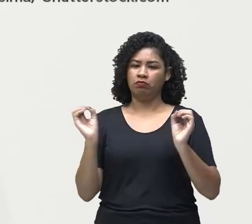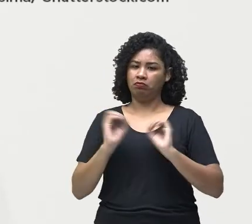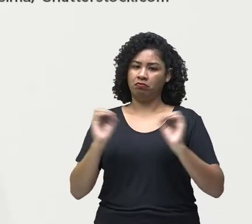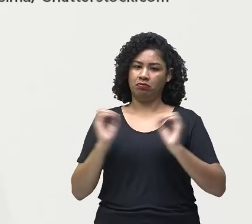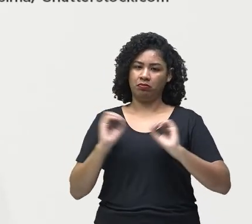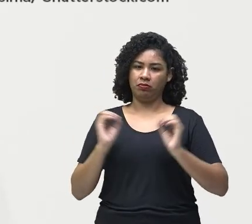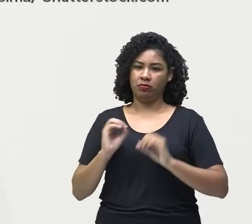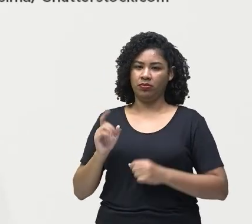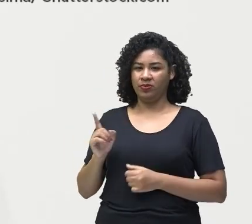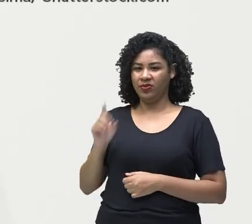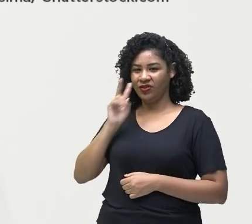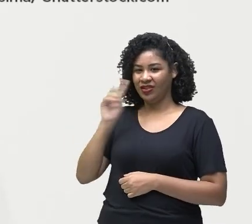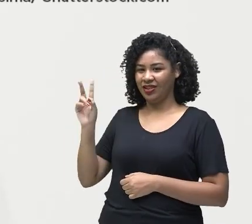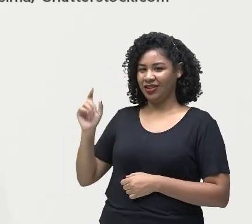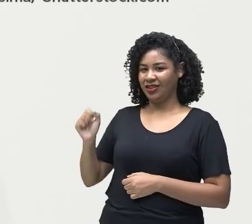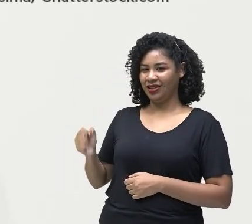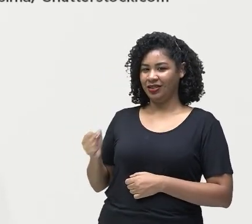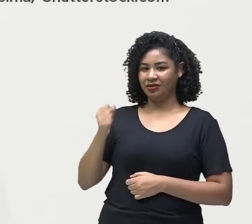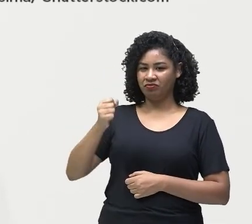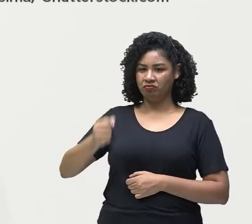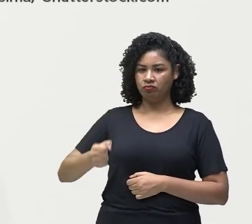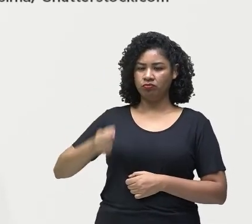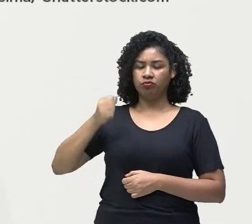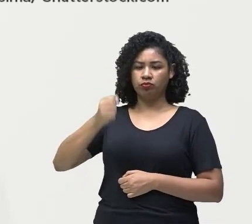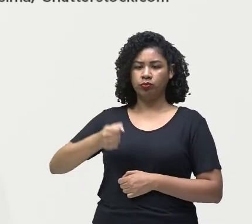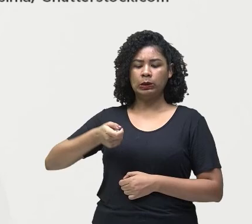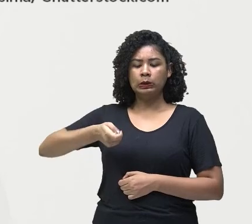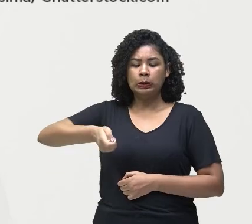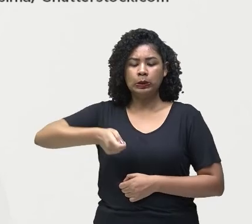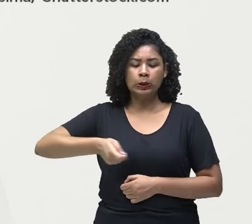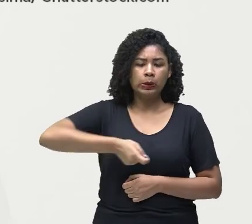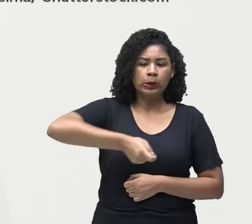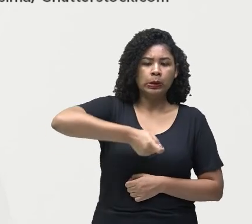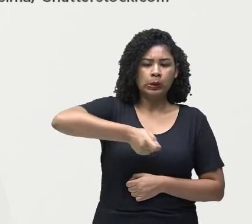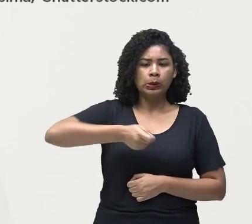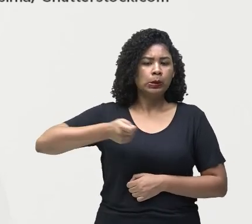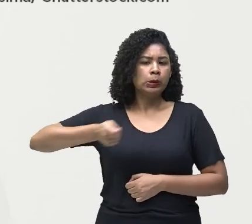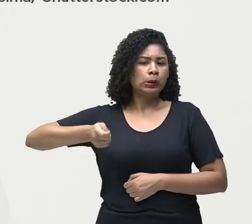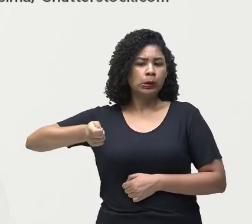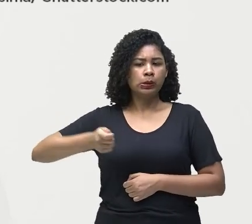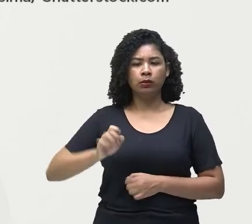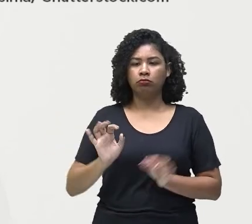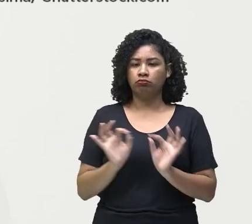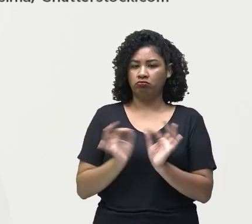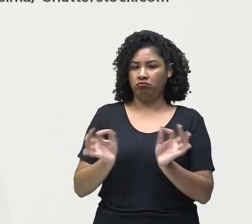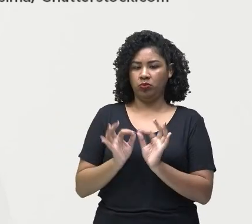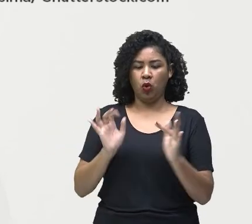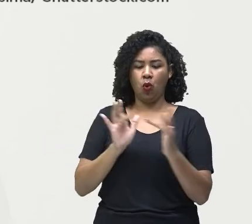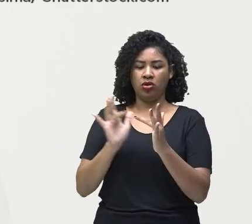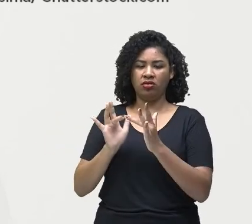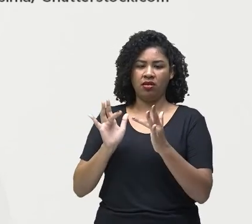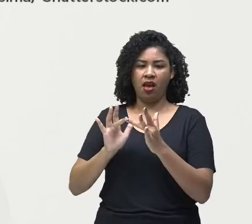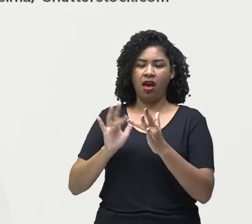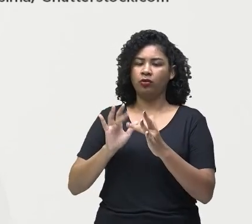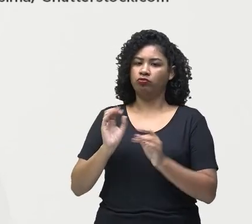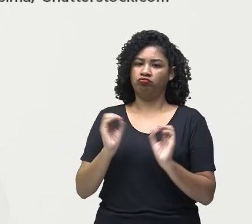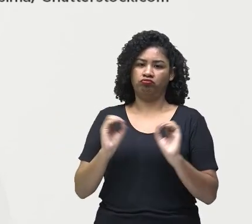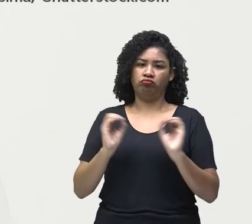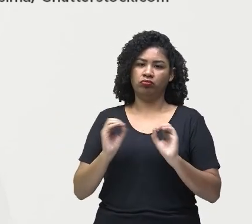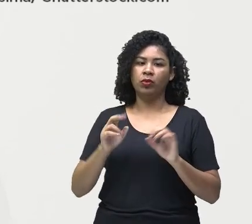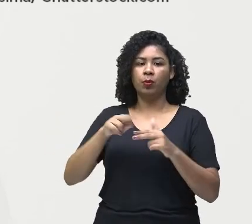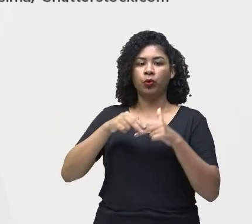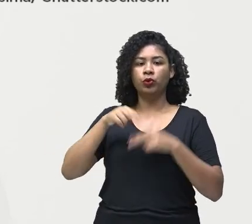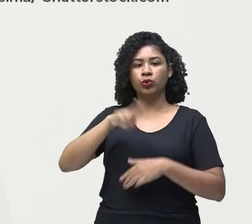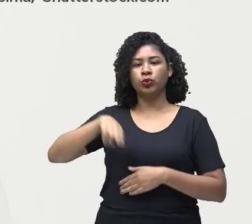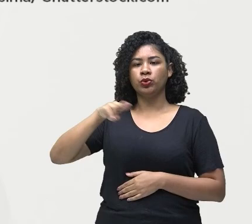essa vara aí, examinavam dessa maneira e utilizavam essa máscara parecendo um pássaro com esse bico,